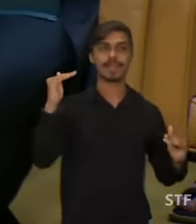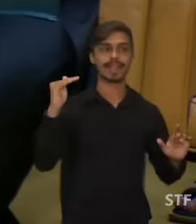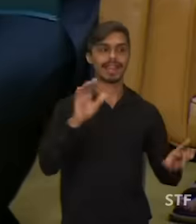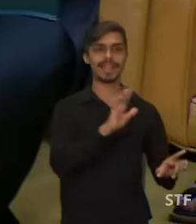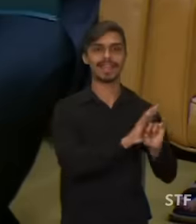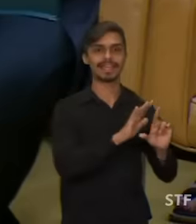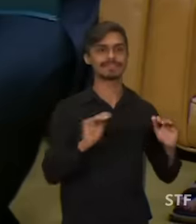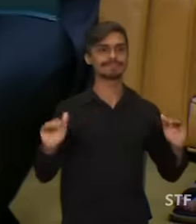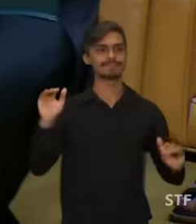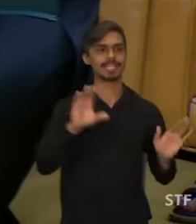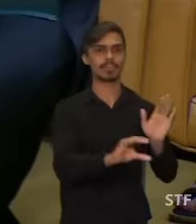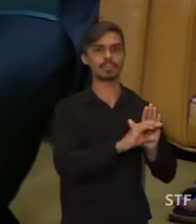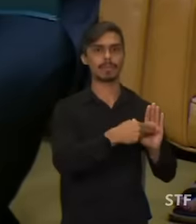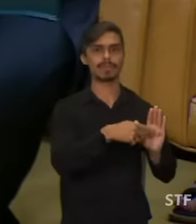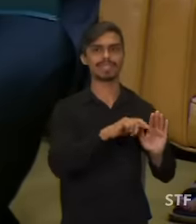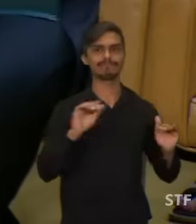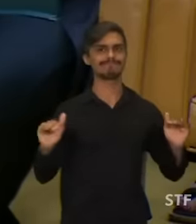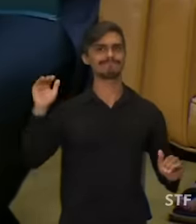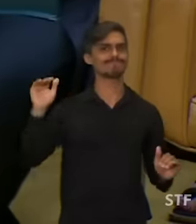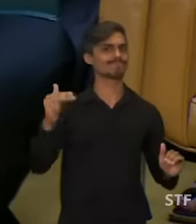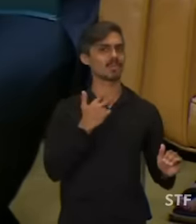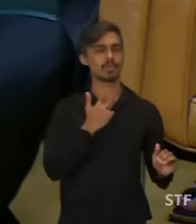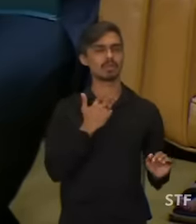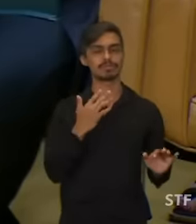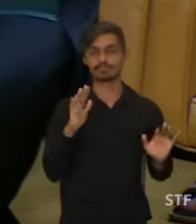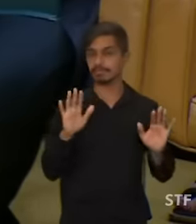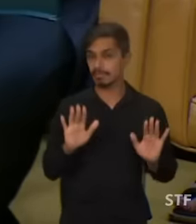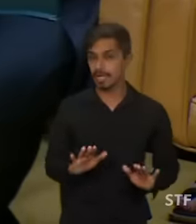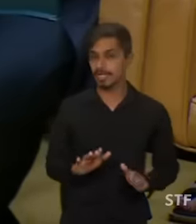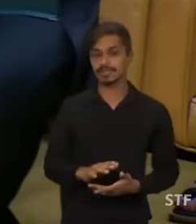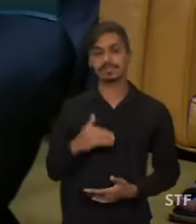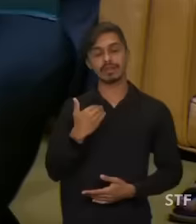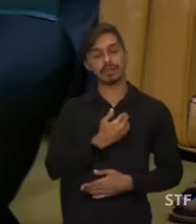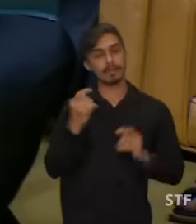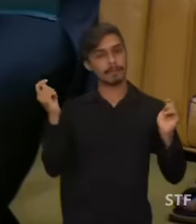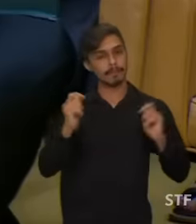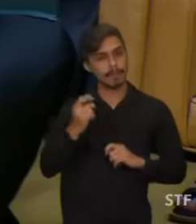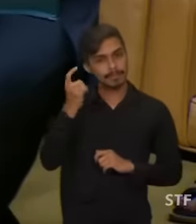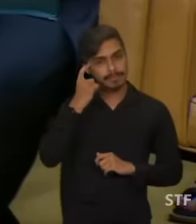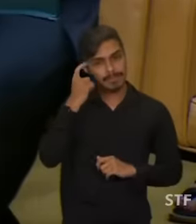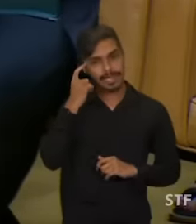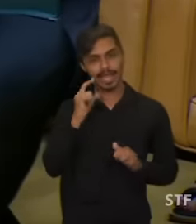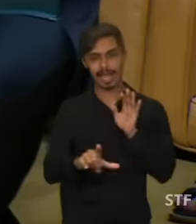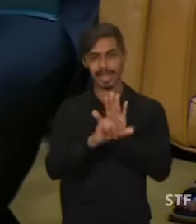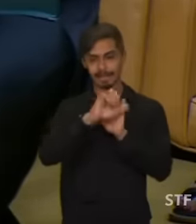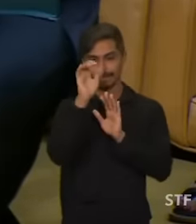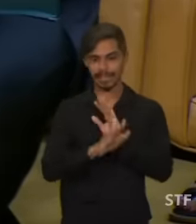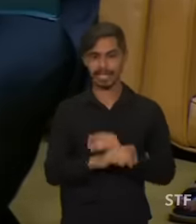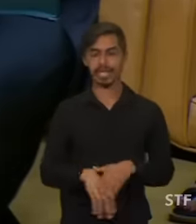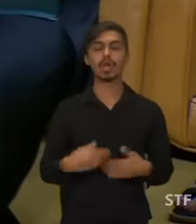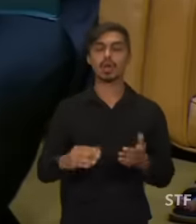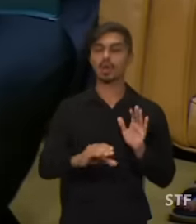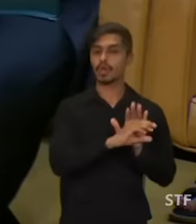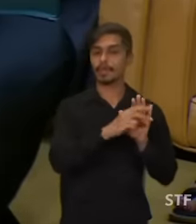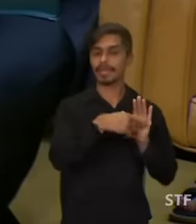ao Código Penal. Pode ser que aventemos a possibilidade de que a lei brasileira, o Código Penal, já não